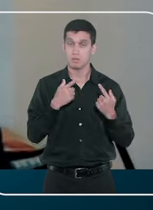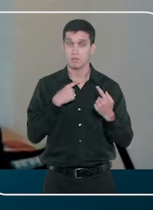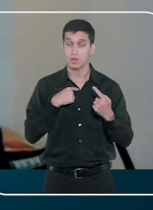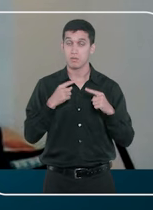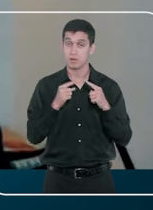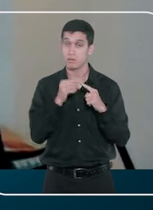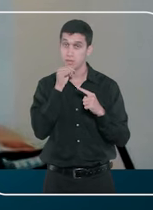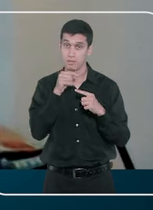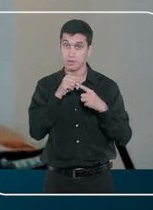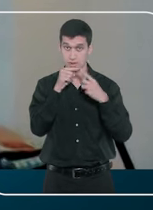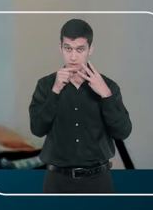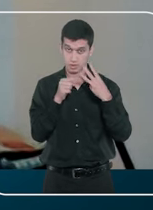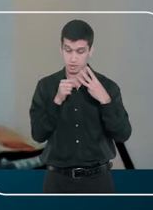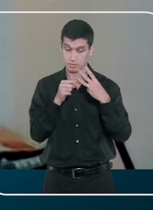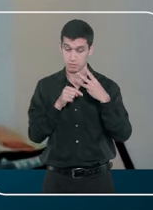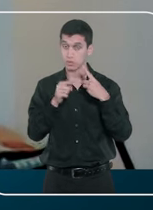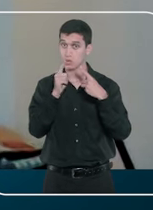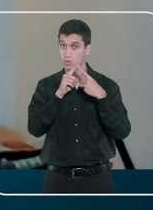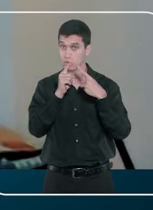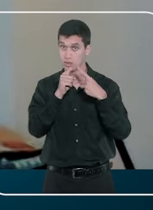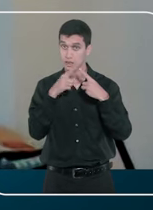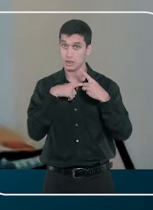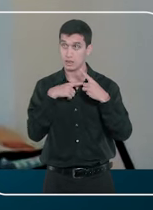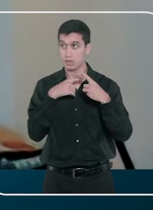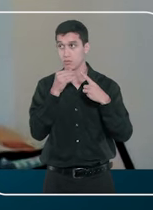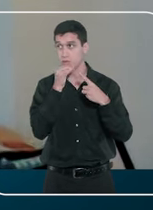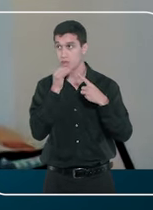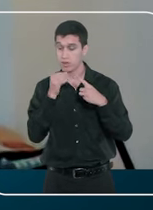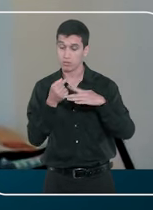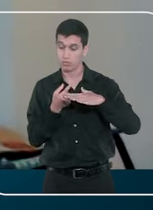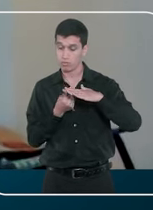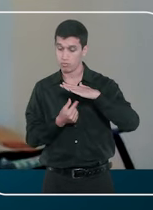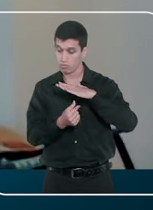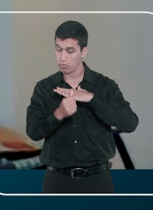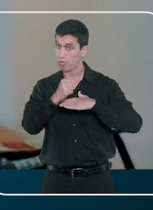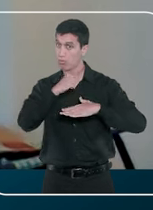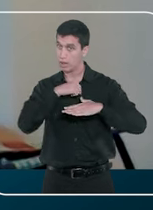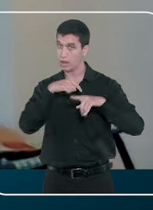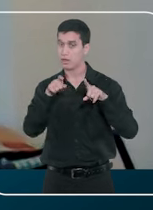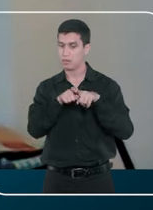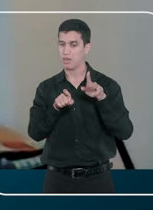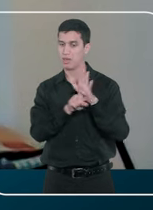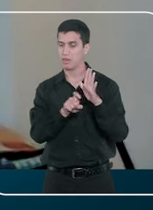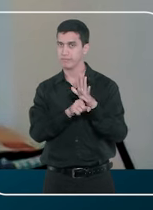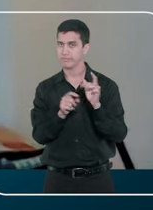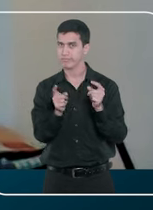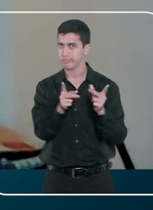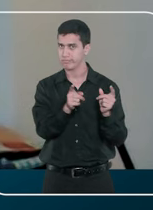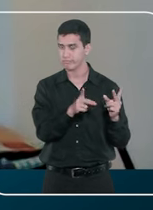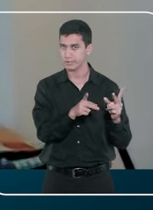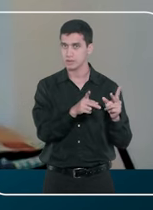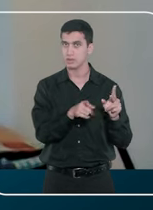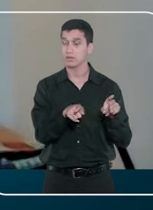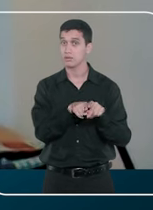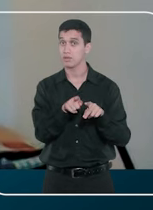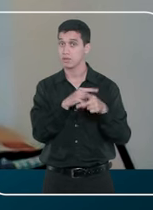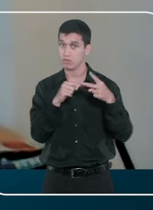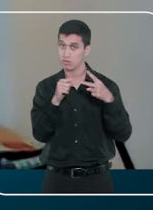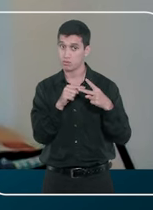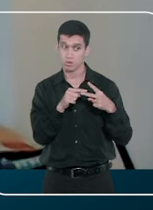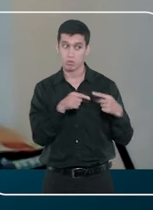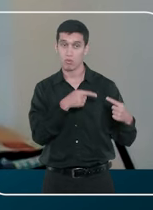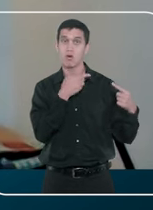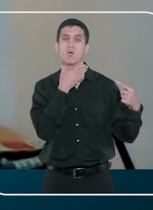pilar atinente ao que seja a lavagem de dinheiro, tráfico ilícito de drogas, um segundo pilar de enfrentamento da